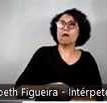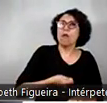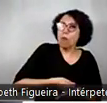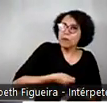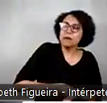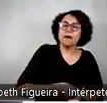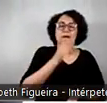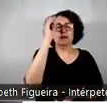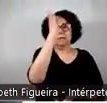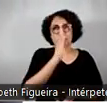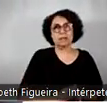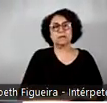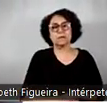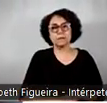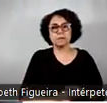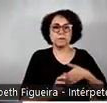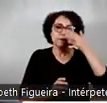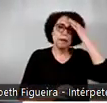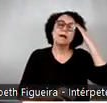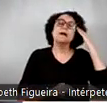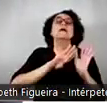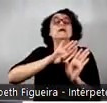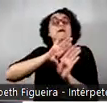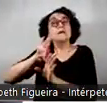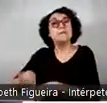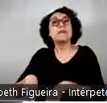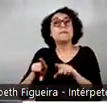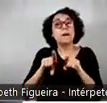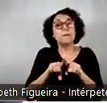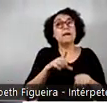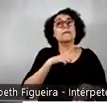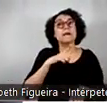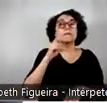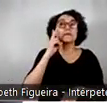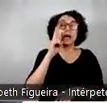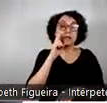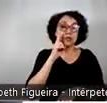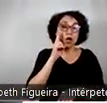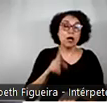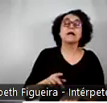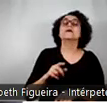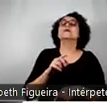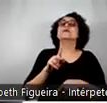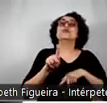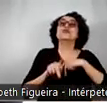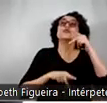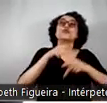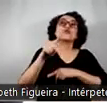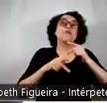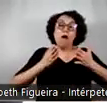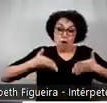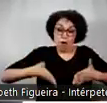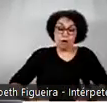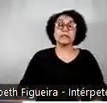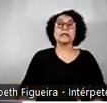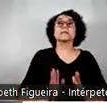também, né, que é a questão dos povos originários, né, de outros países, que vivem no Brasil. Então, por exemplo, a gente teve